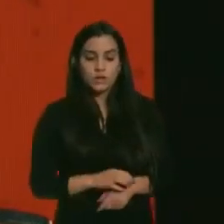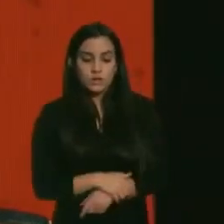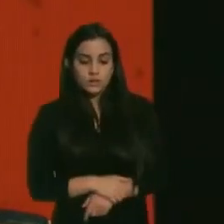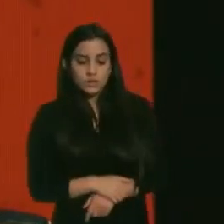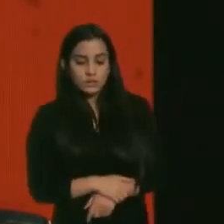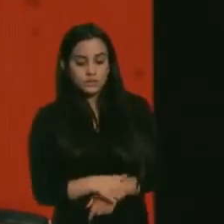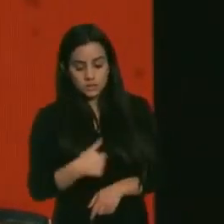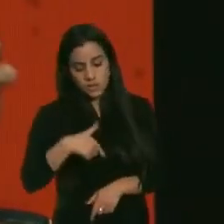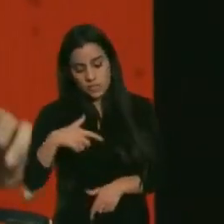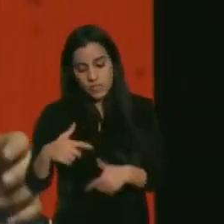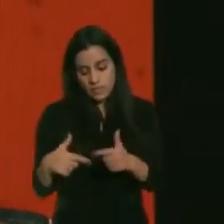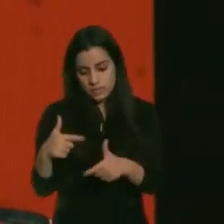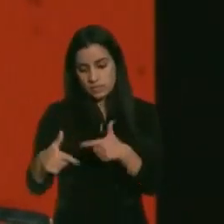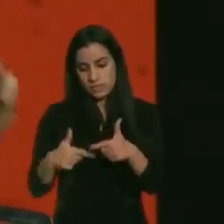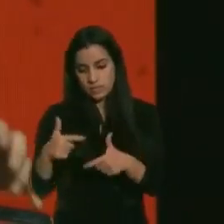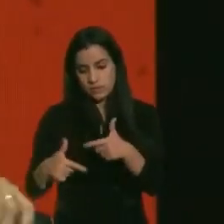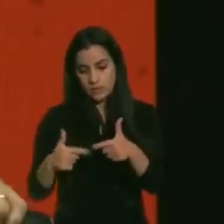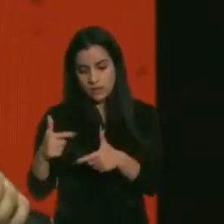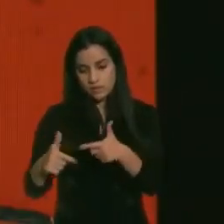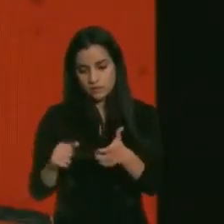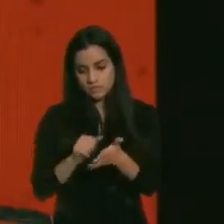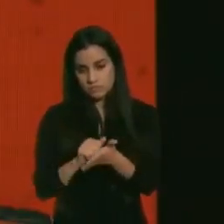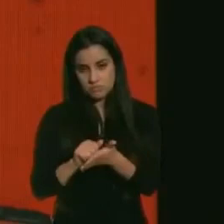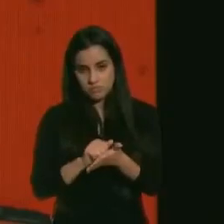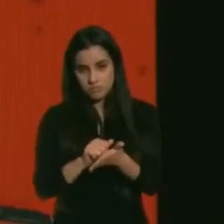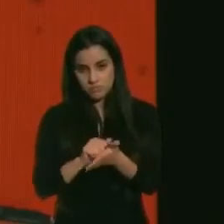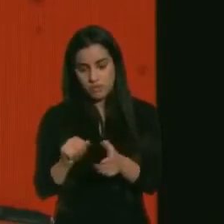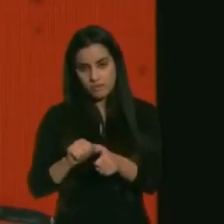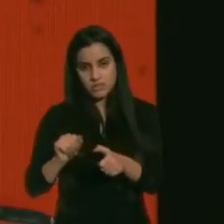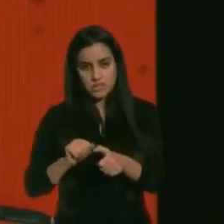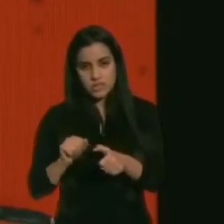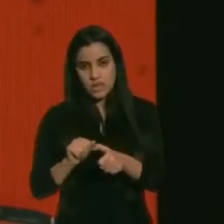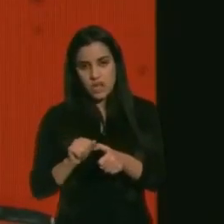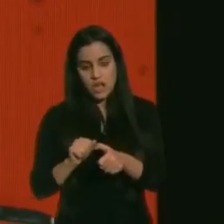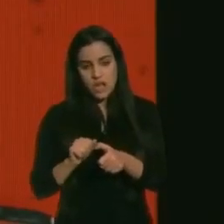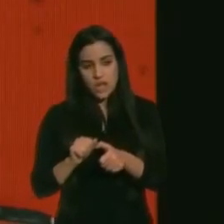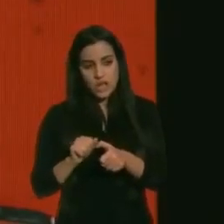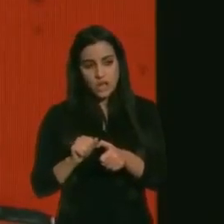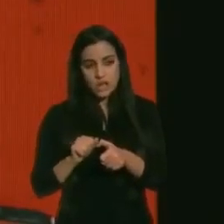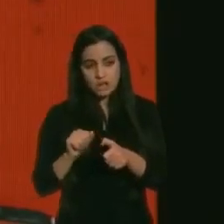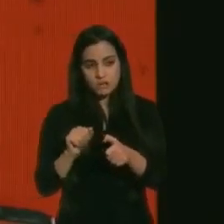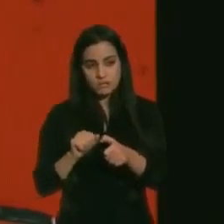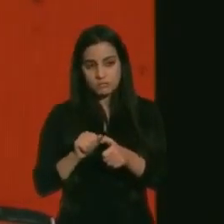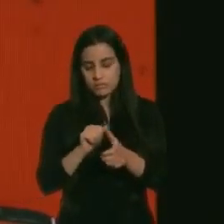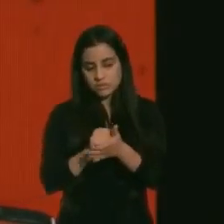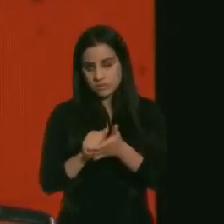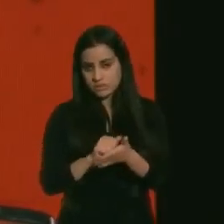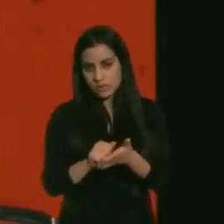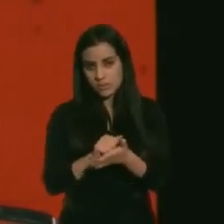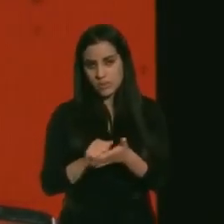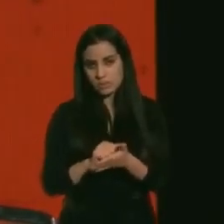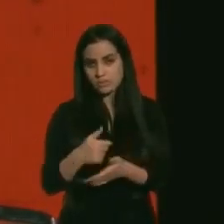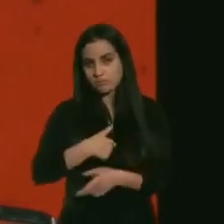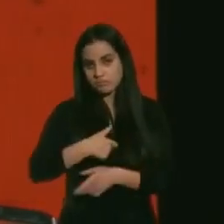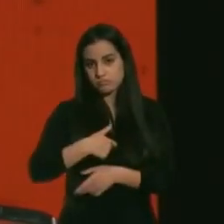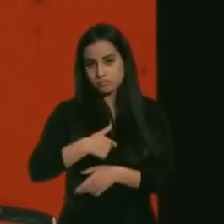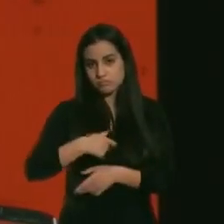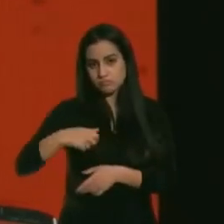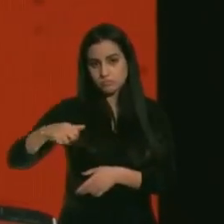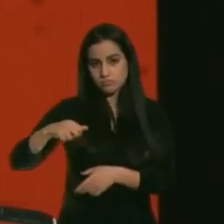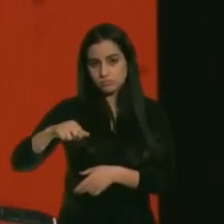que ele trabalhava com sabão, fazia bolhas de sabão. Eu andando na praça e as bolhas eram